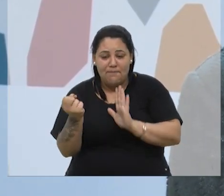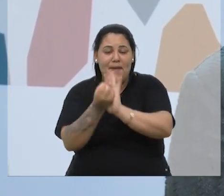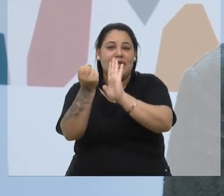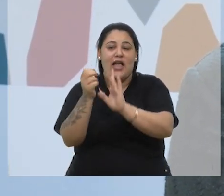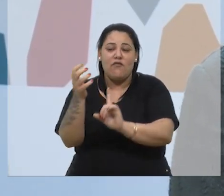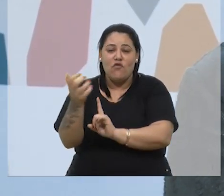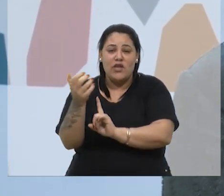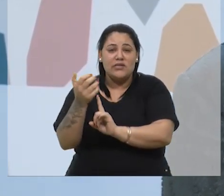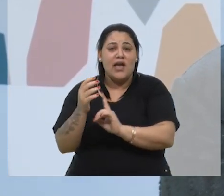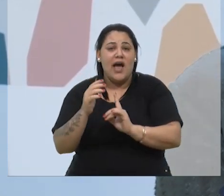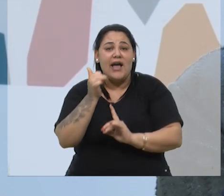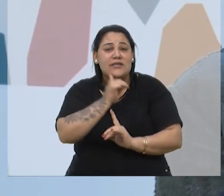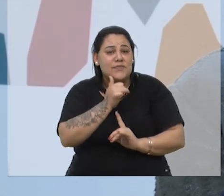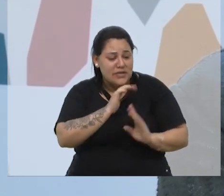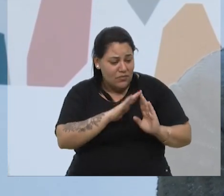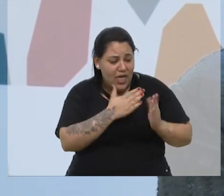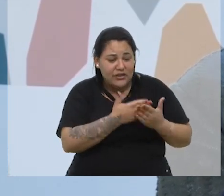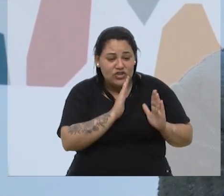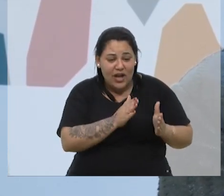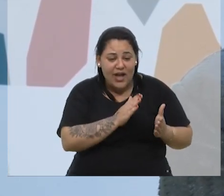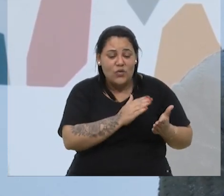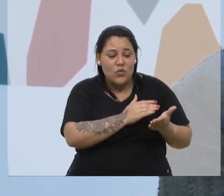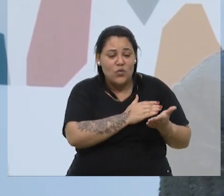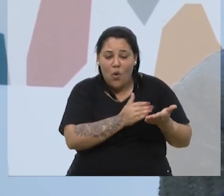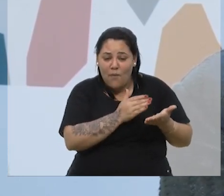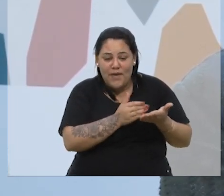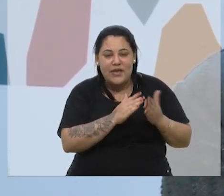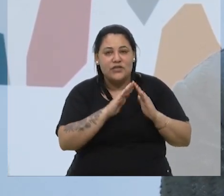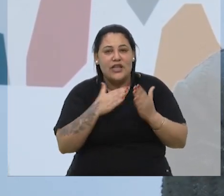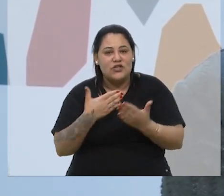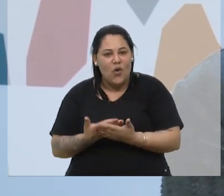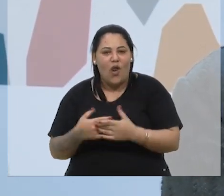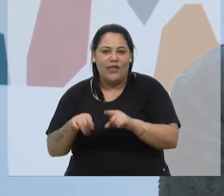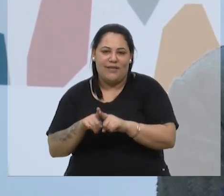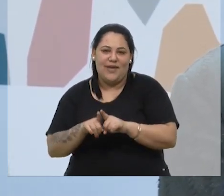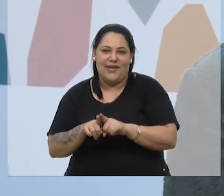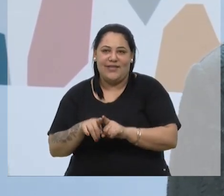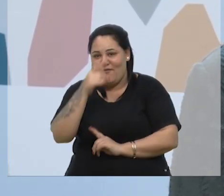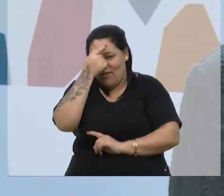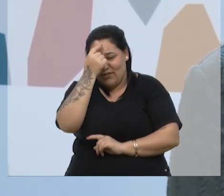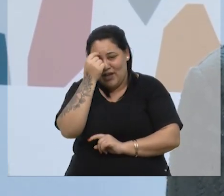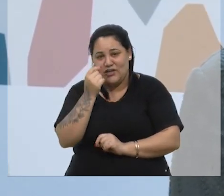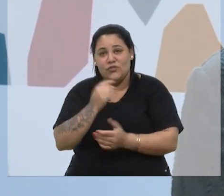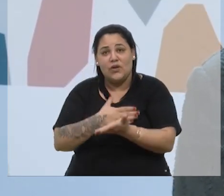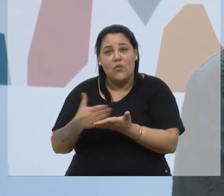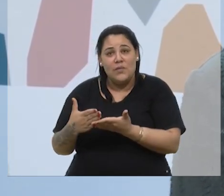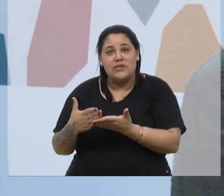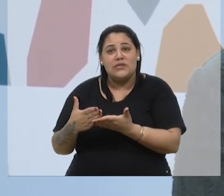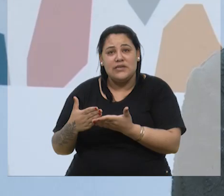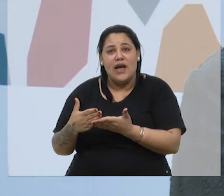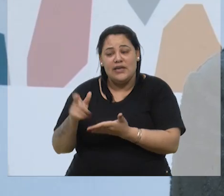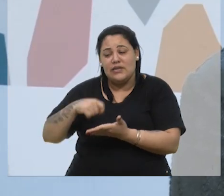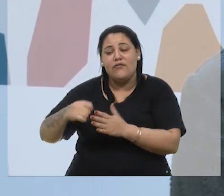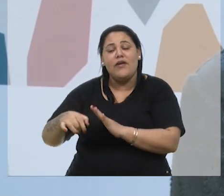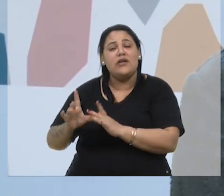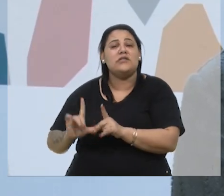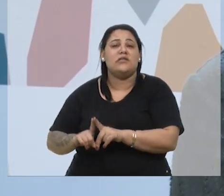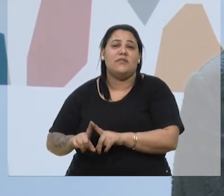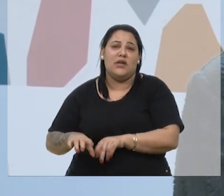vai colocando umas pistas no meio. Que ele estava numa boate em Roma, tinha dado uma greve, então não teve voo